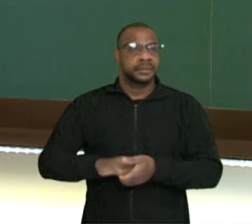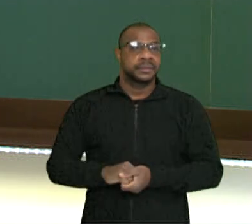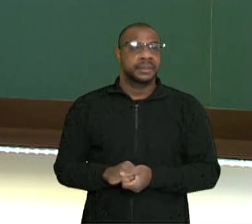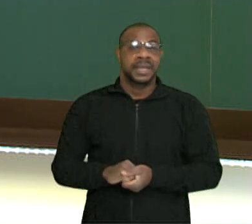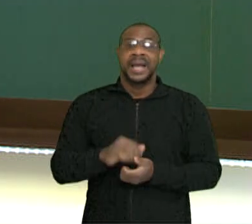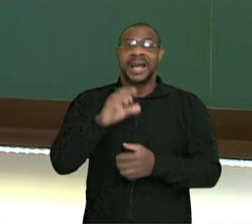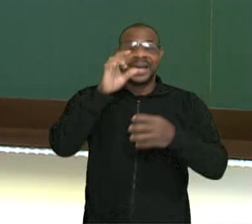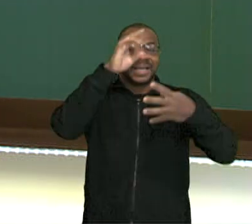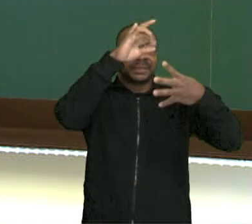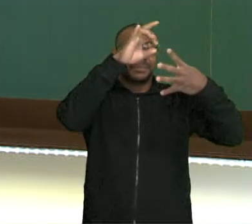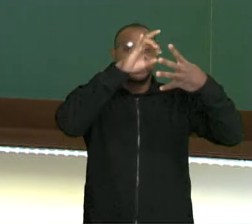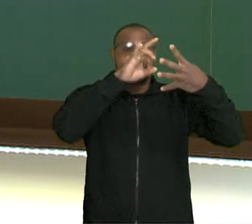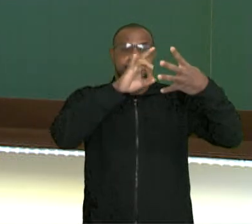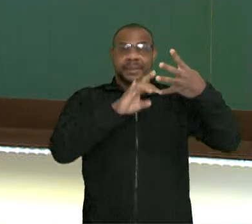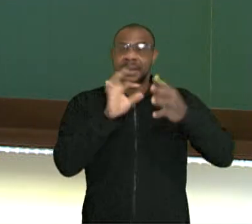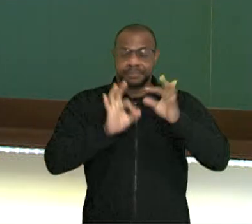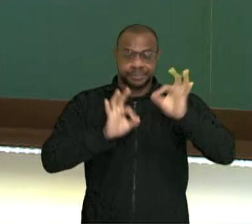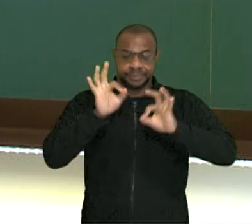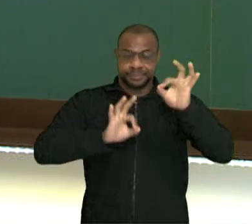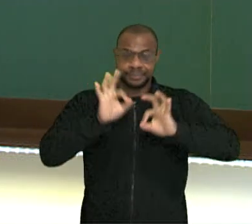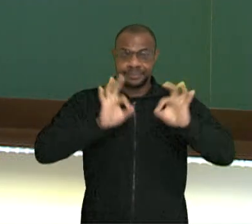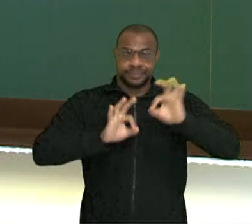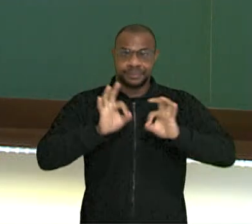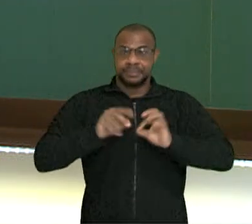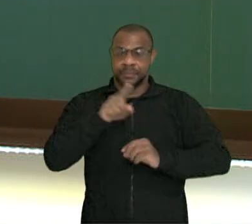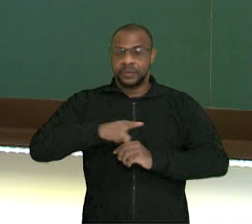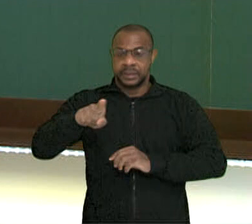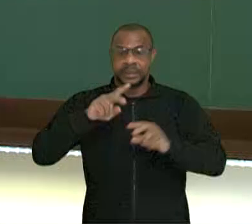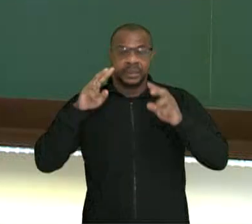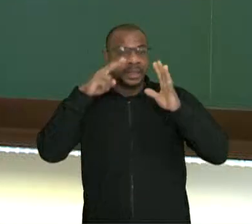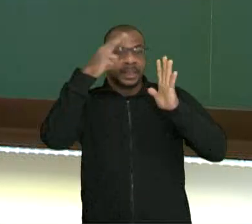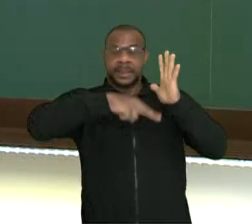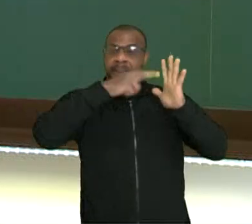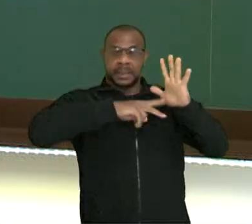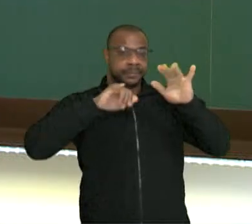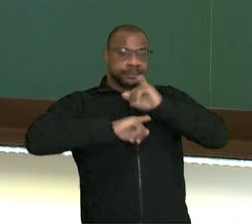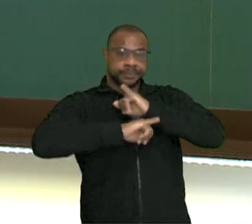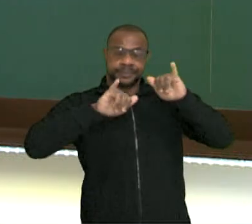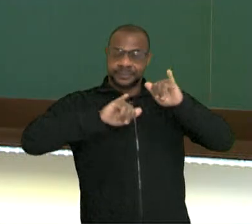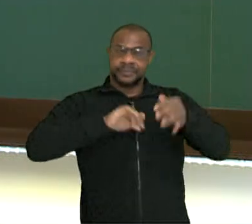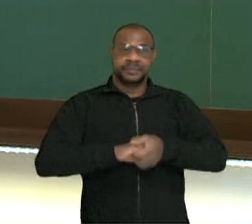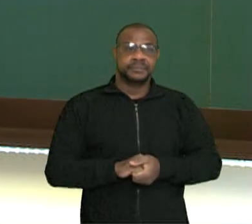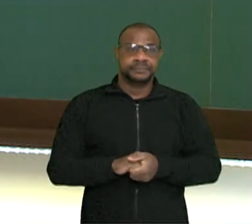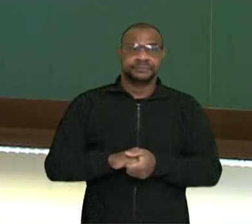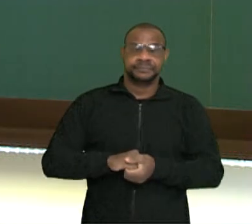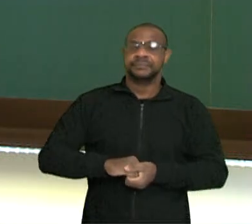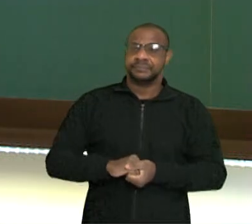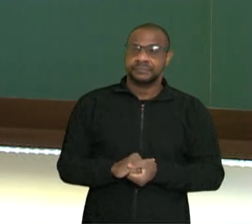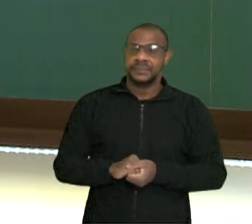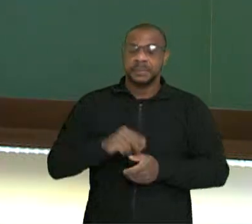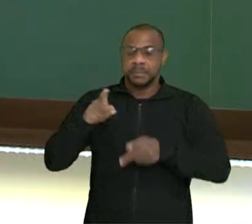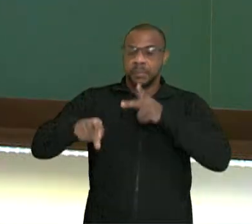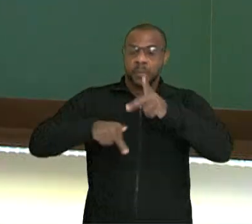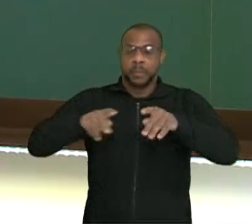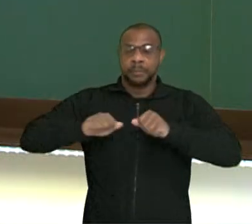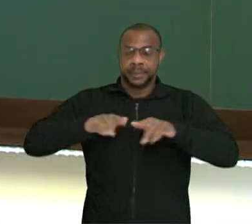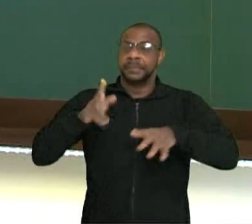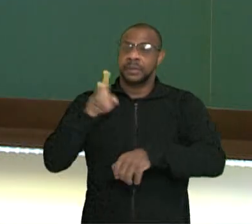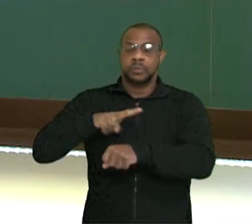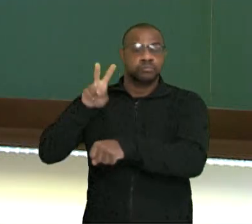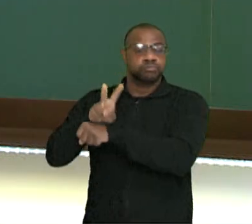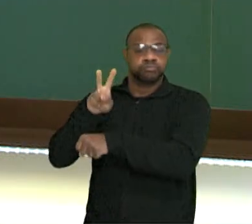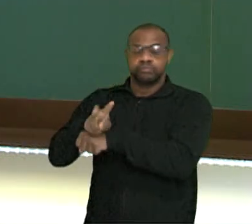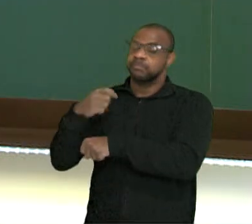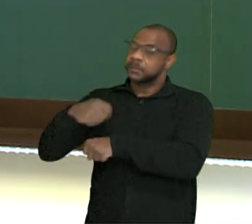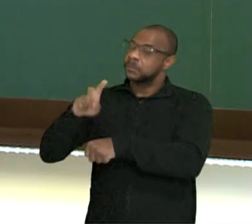cada elemento aqui é planejado para chamar a atenção, né, de várias camadas da população. Tem que cuidar com esse